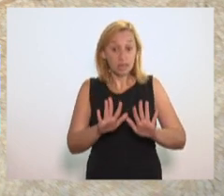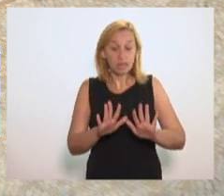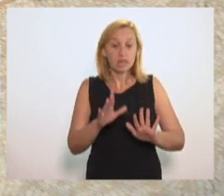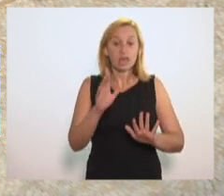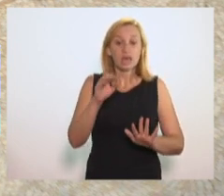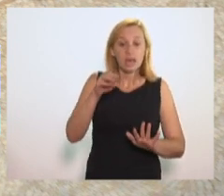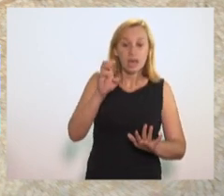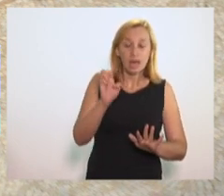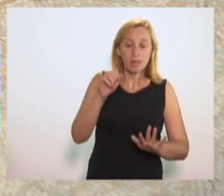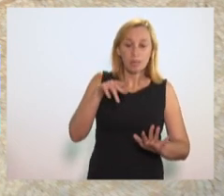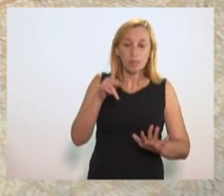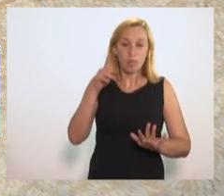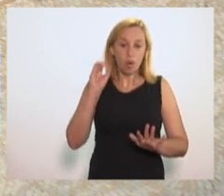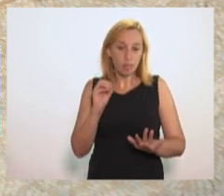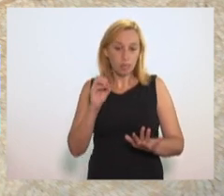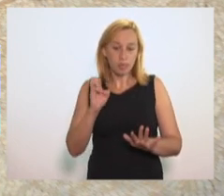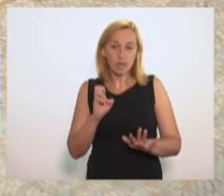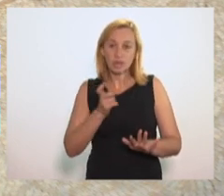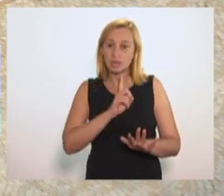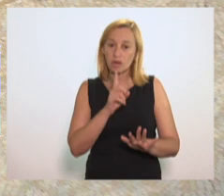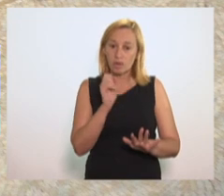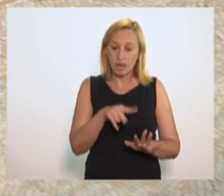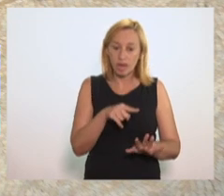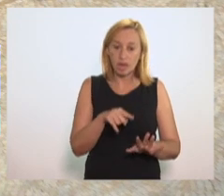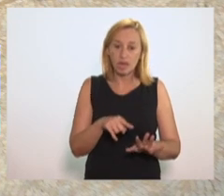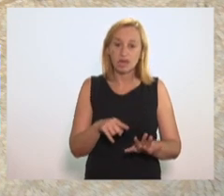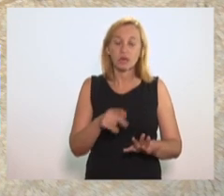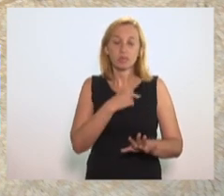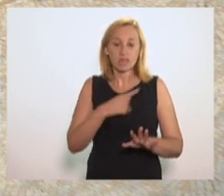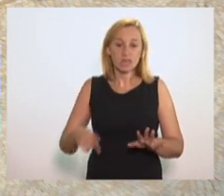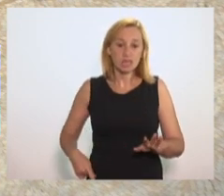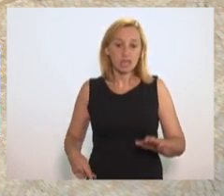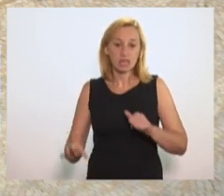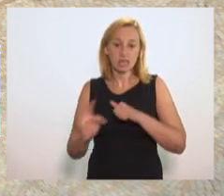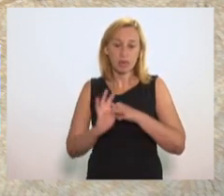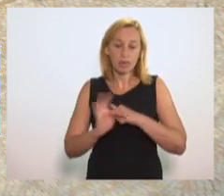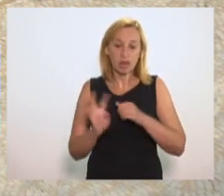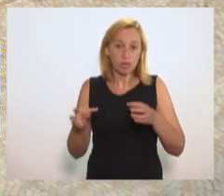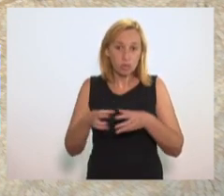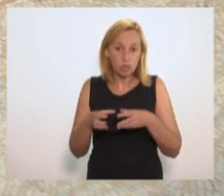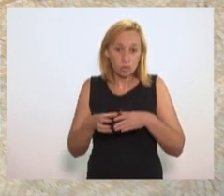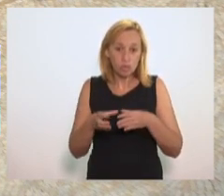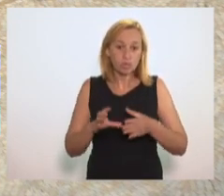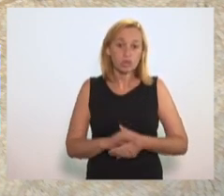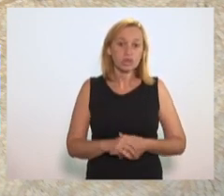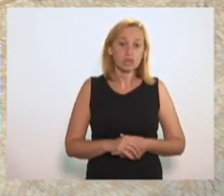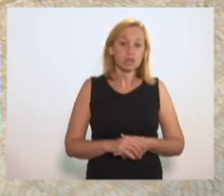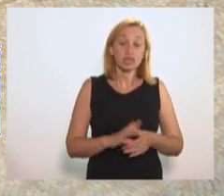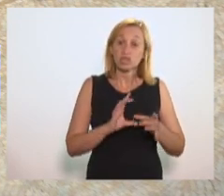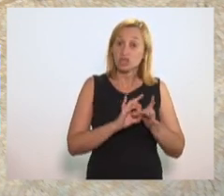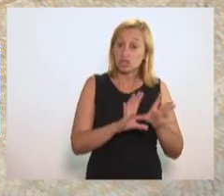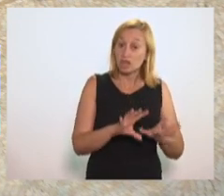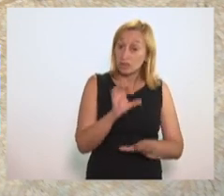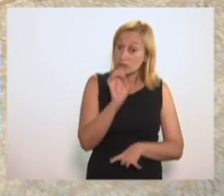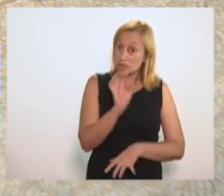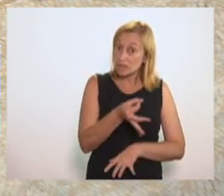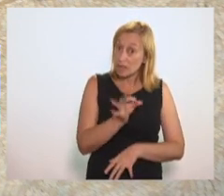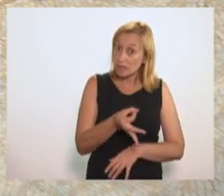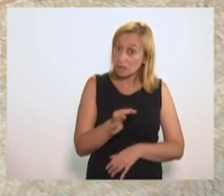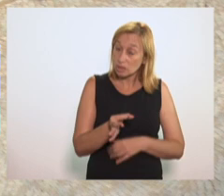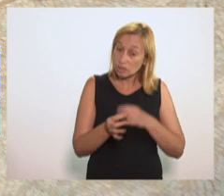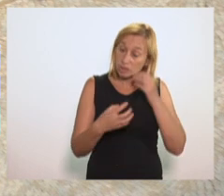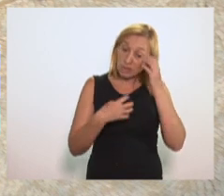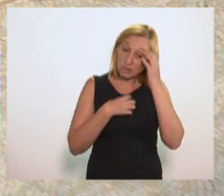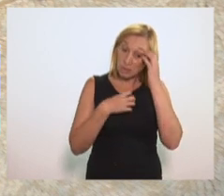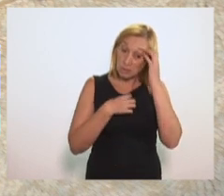EMOP não é essa o presidente da EMOP e sua equipe técnica deixaram cristalina a posição da EMOP que foi no